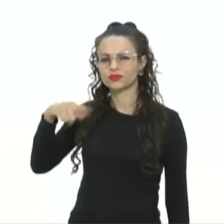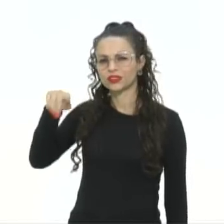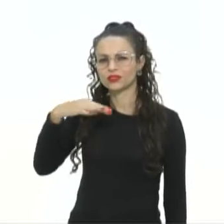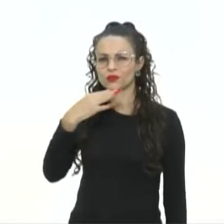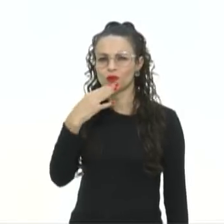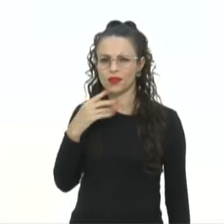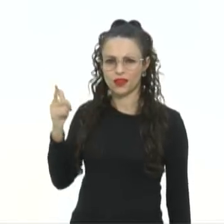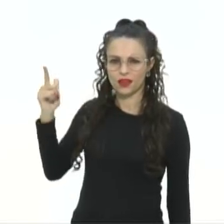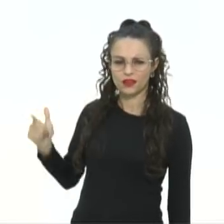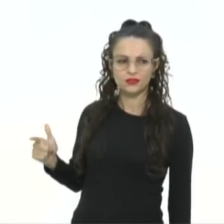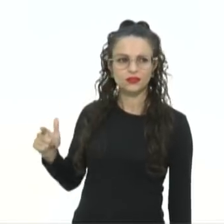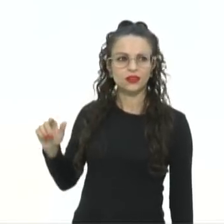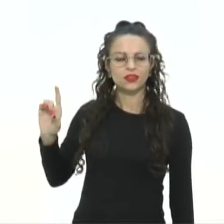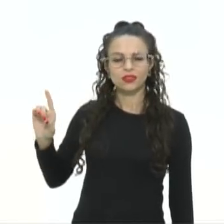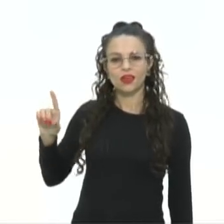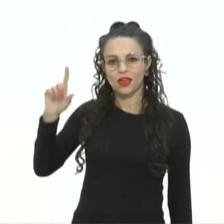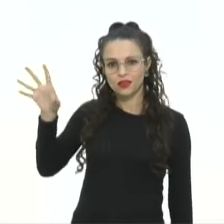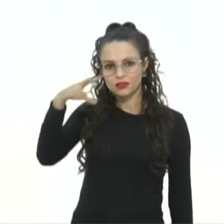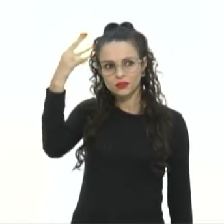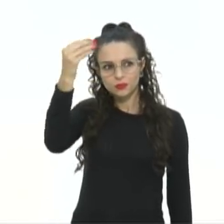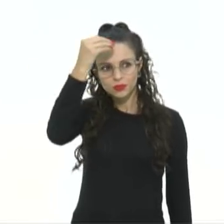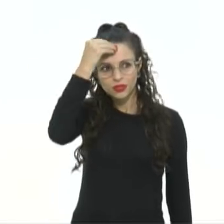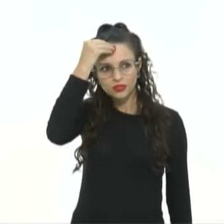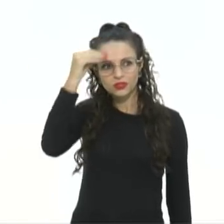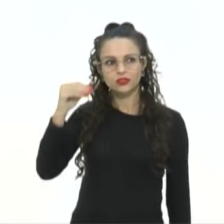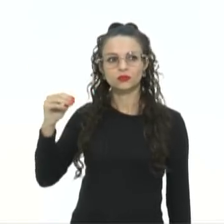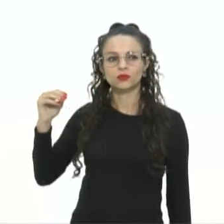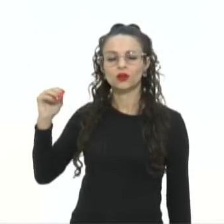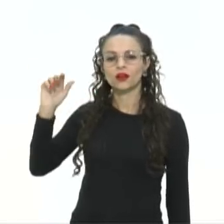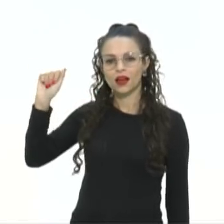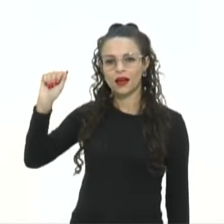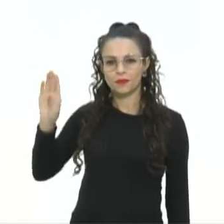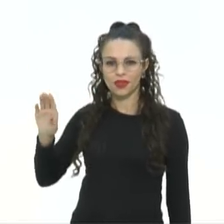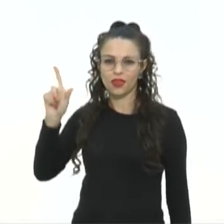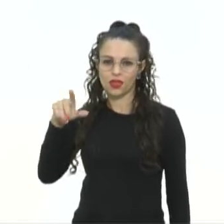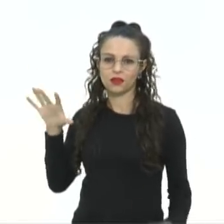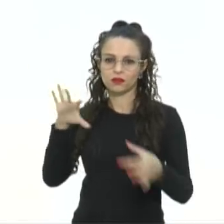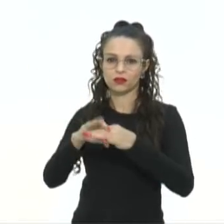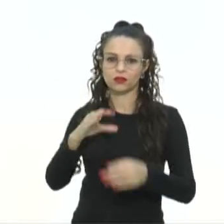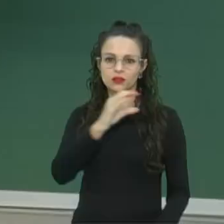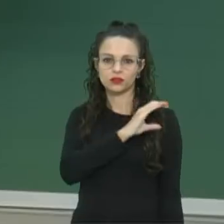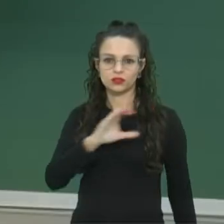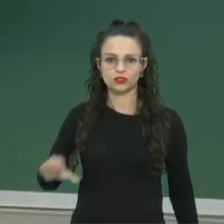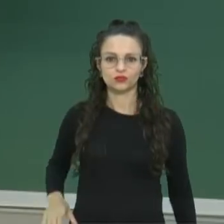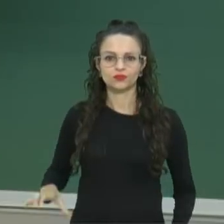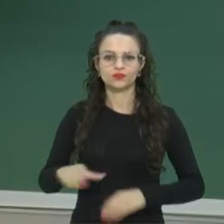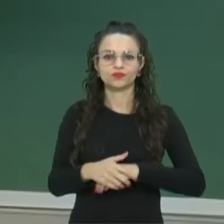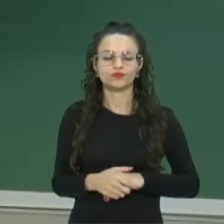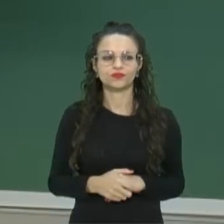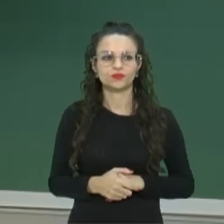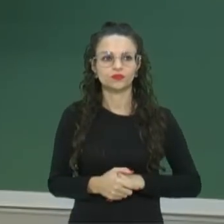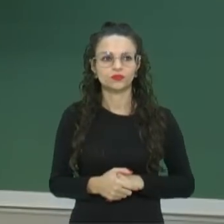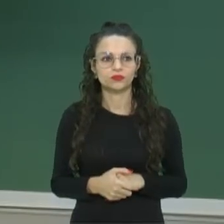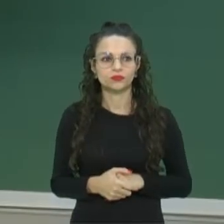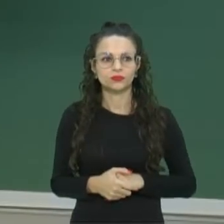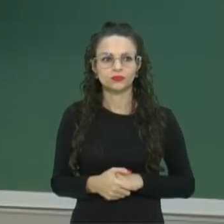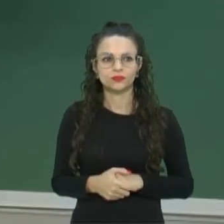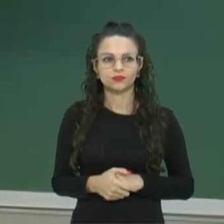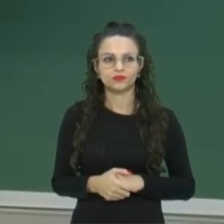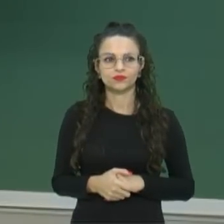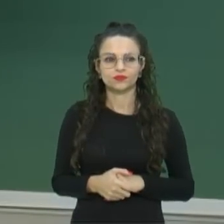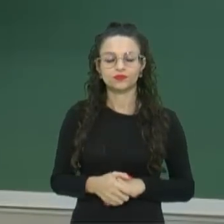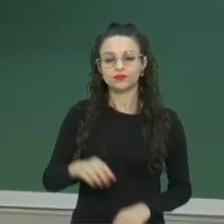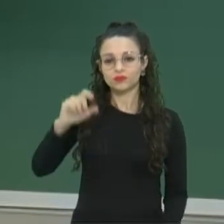Allan Kardec, o Judaísmo e o Cristianismo, Moisés, e Jesus de Nazaré, que é o próprio Cristo, né?